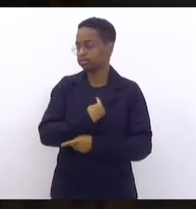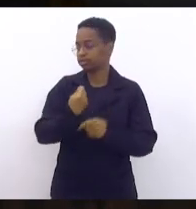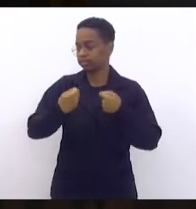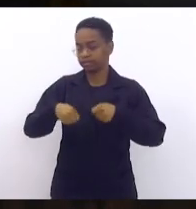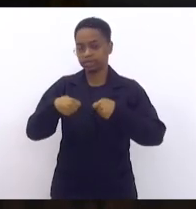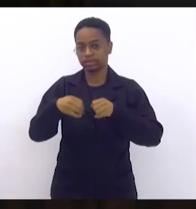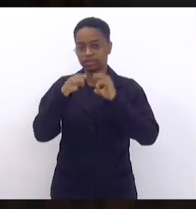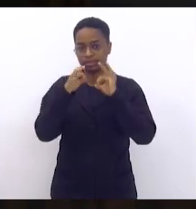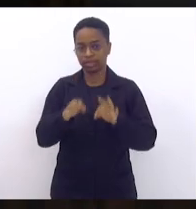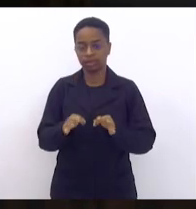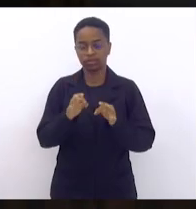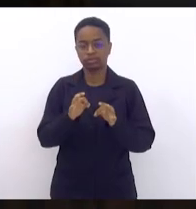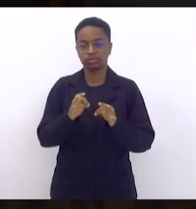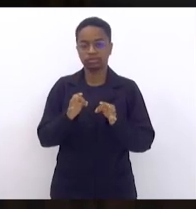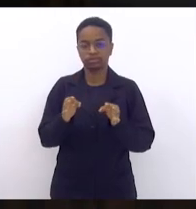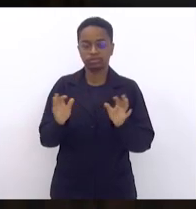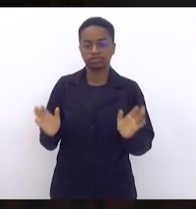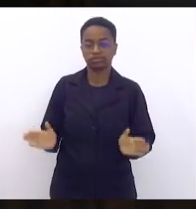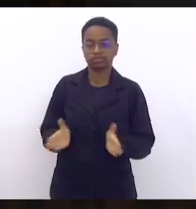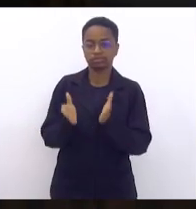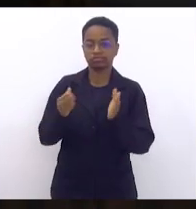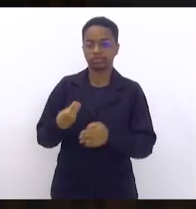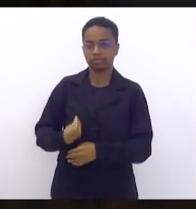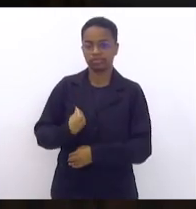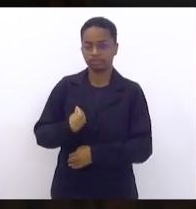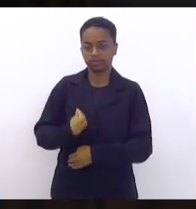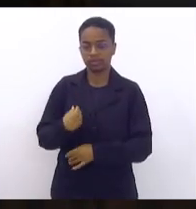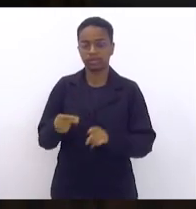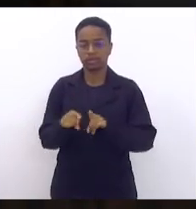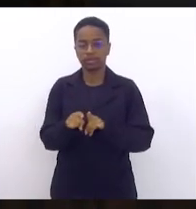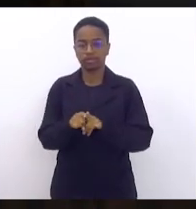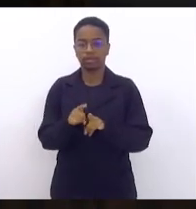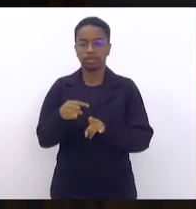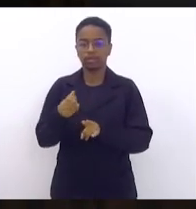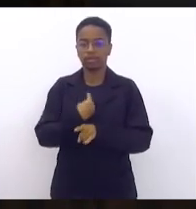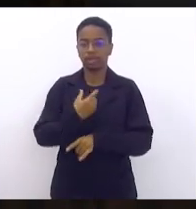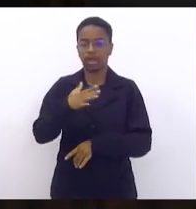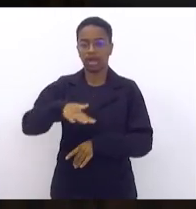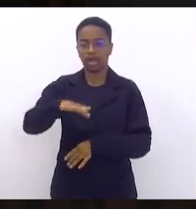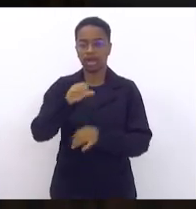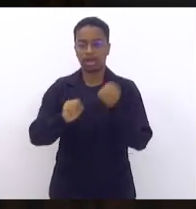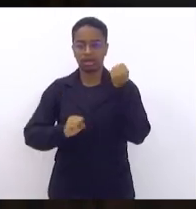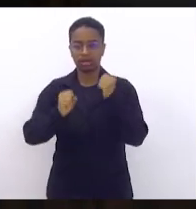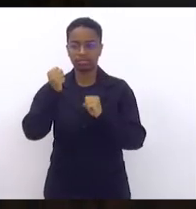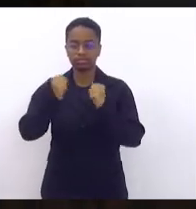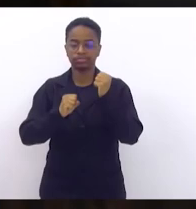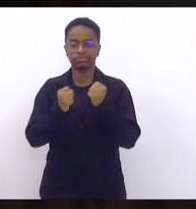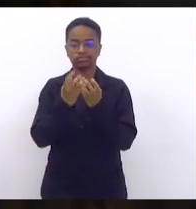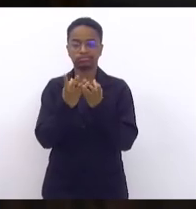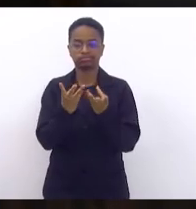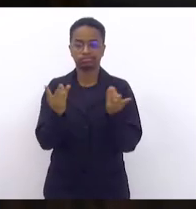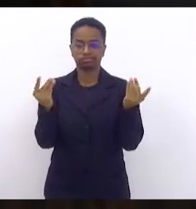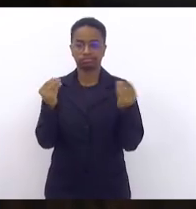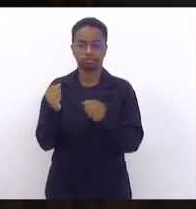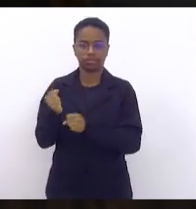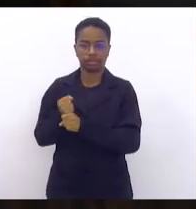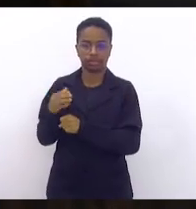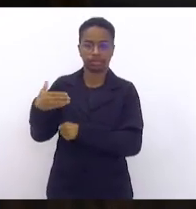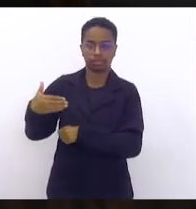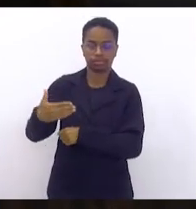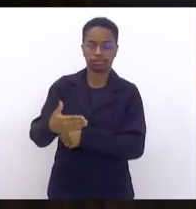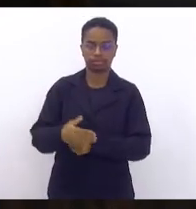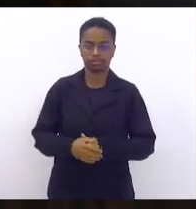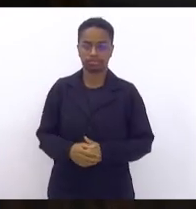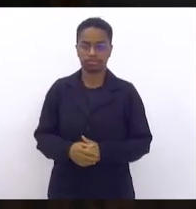trazer a vida o nosso parque industrial que foi se perdendo aqui no Rio de